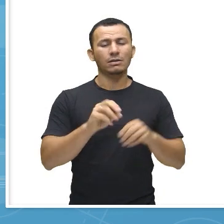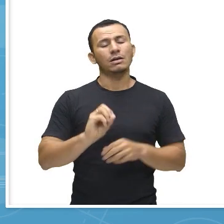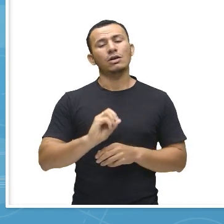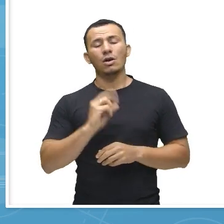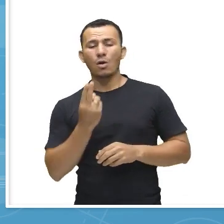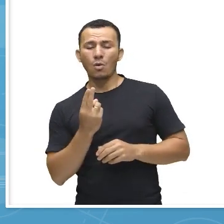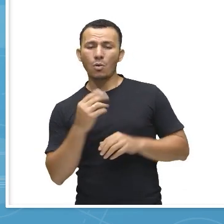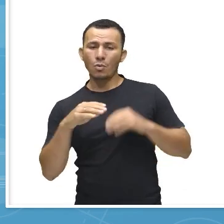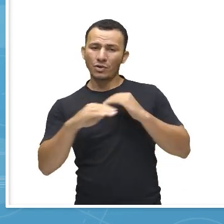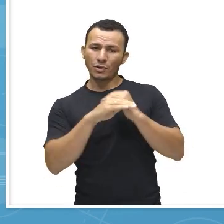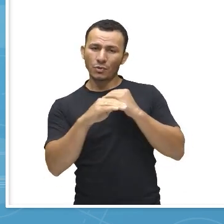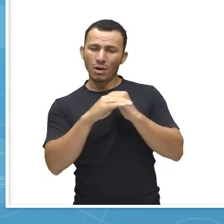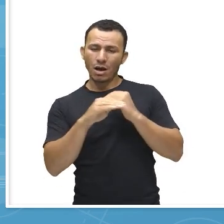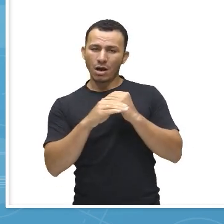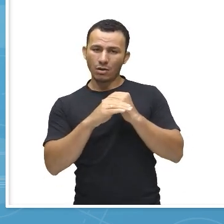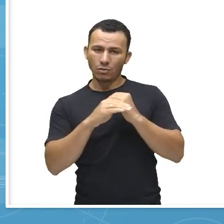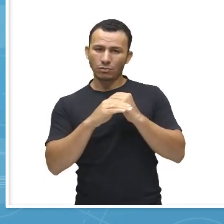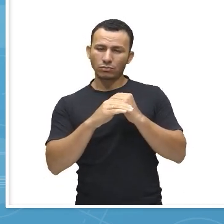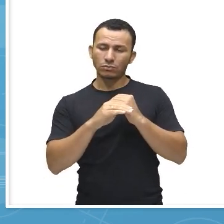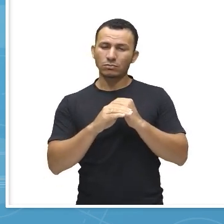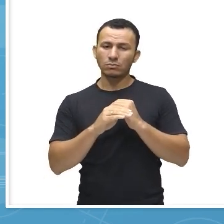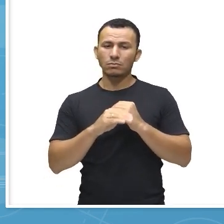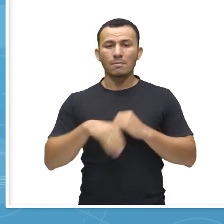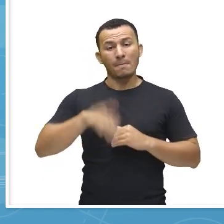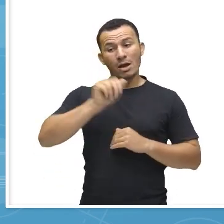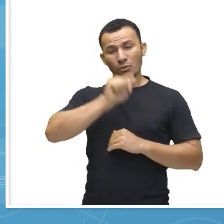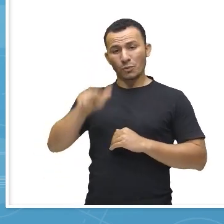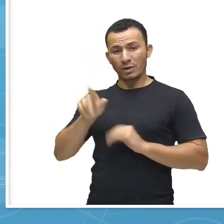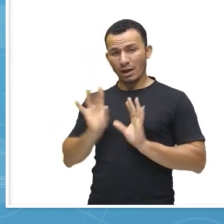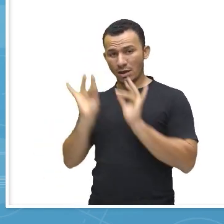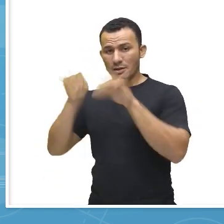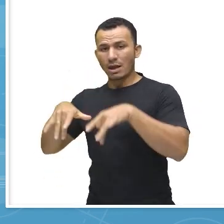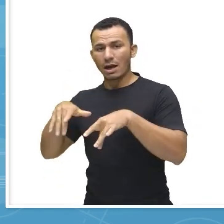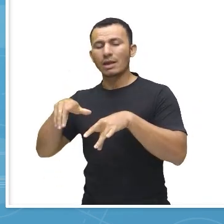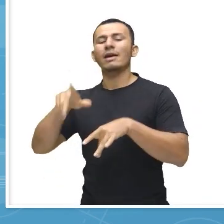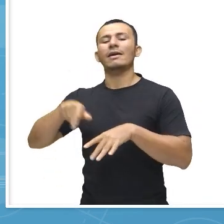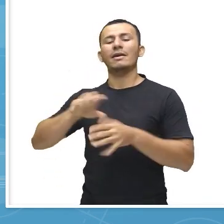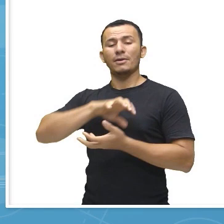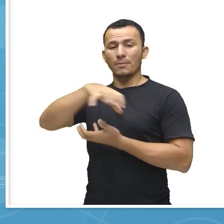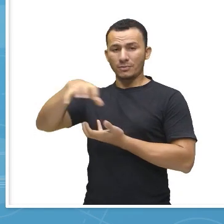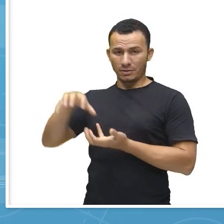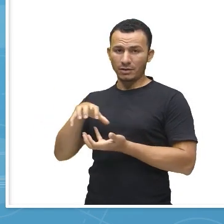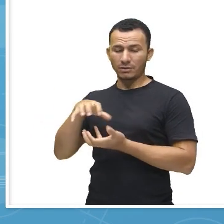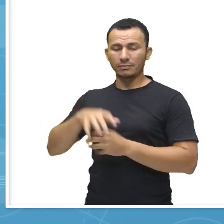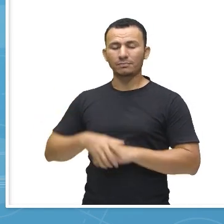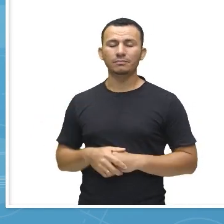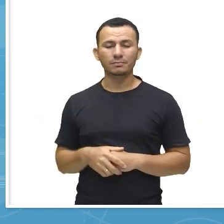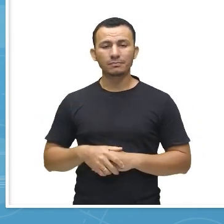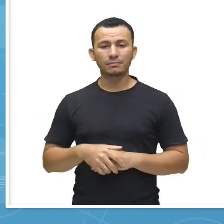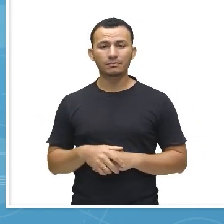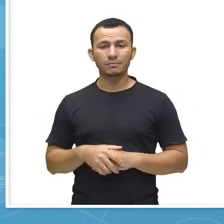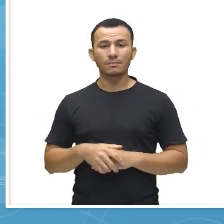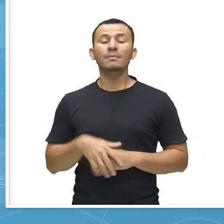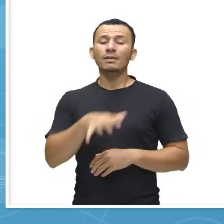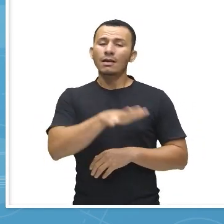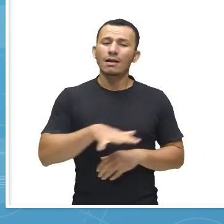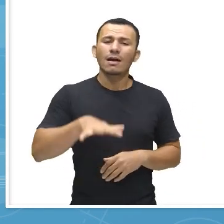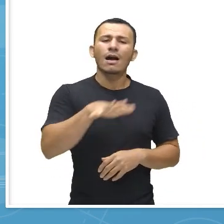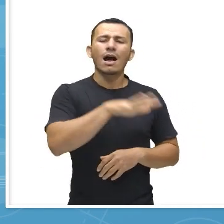maior a esse tamanho, maior que a Austrália, é considerado continente. E todo